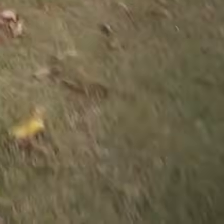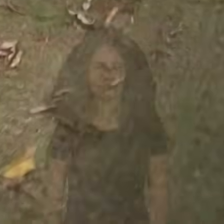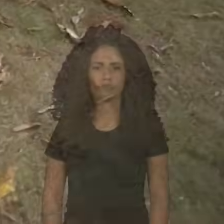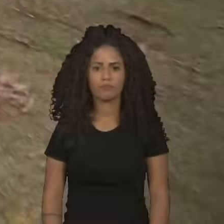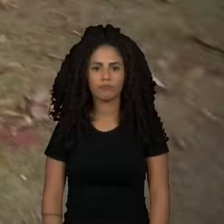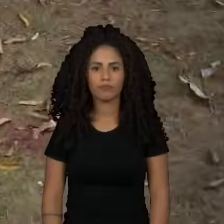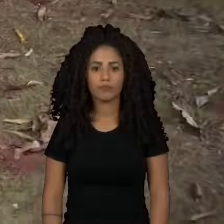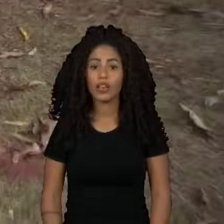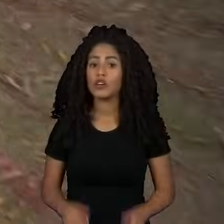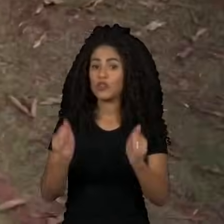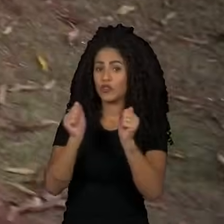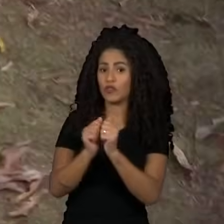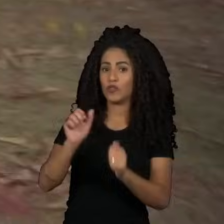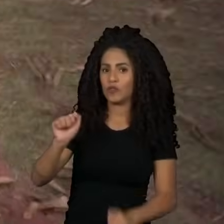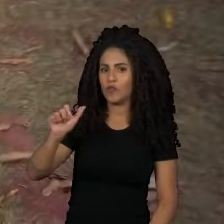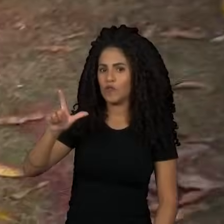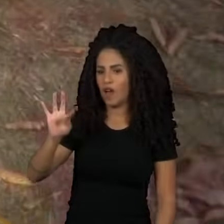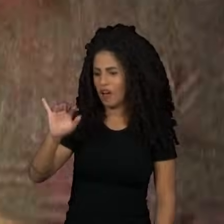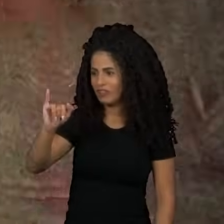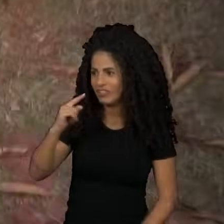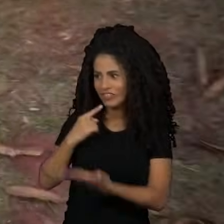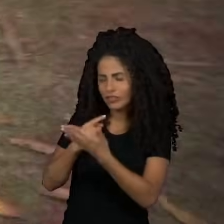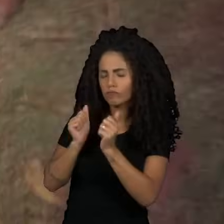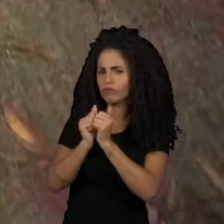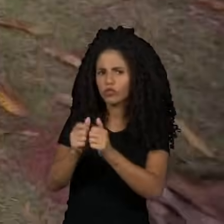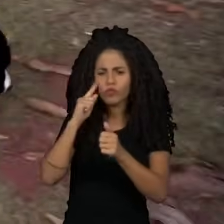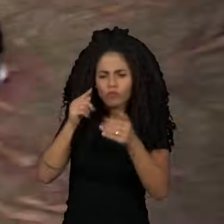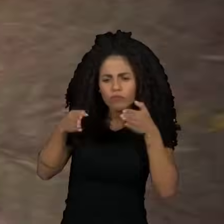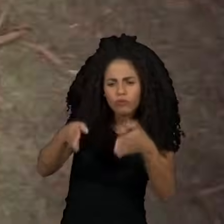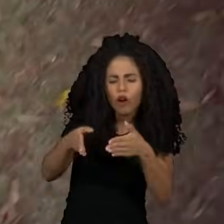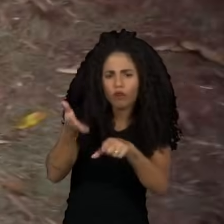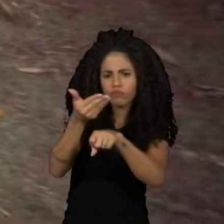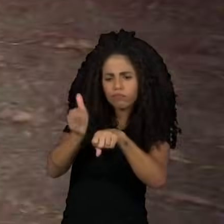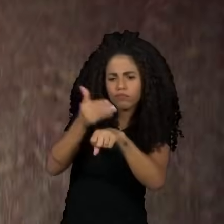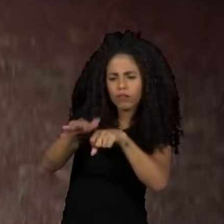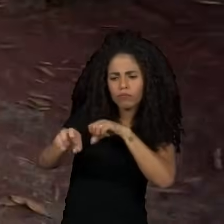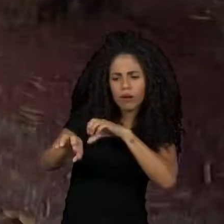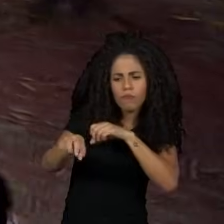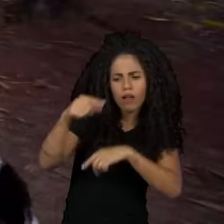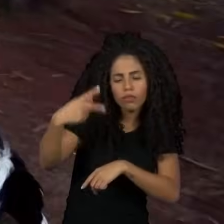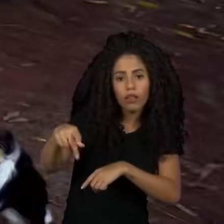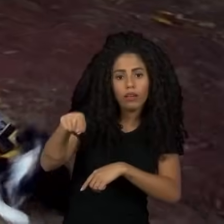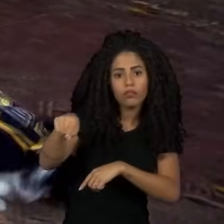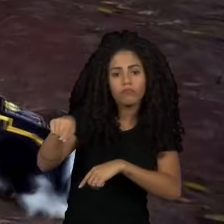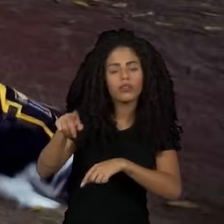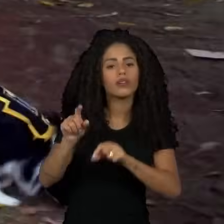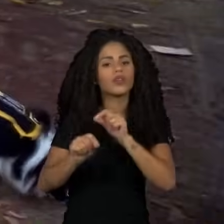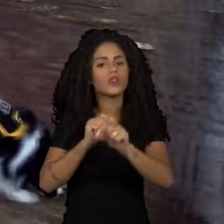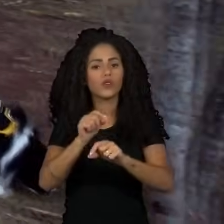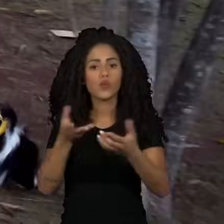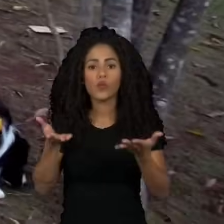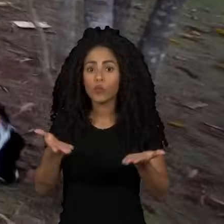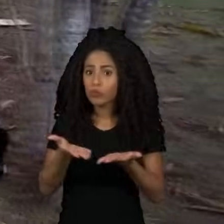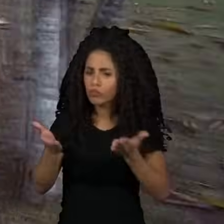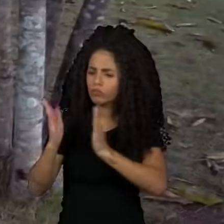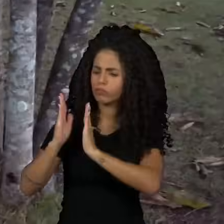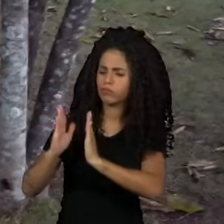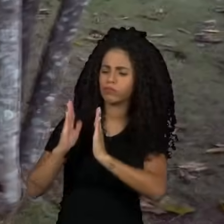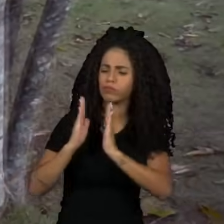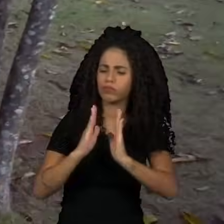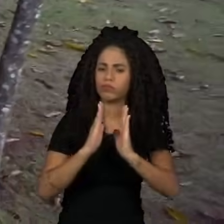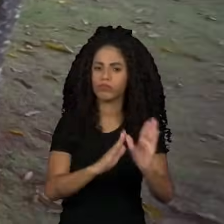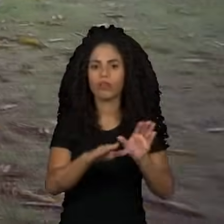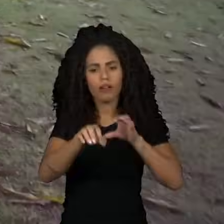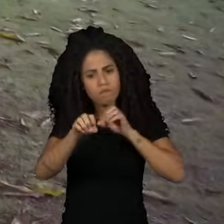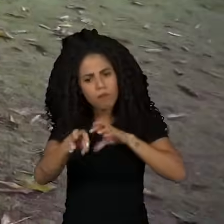Com o Alt, hoje a gente está totalmente focado nos treinos dele. Quando a gente está falando todo esse processo de